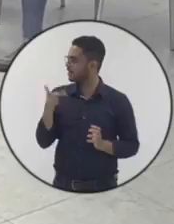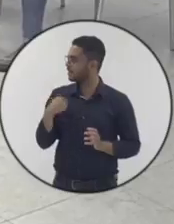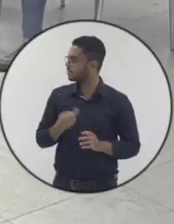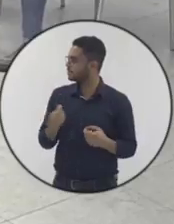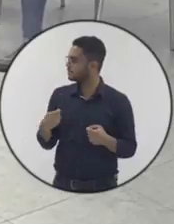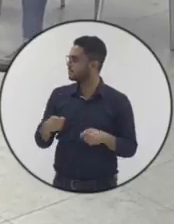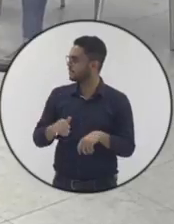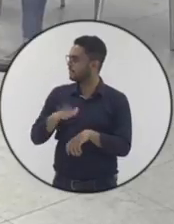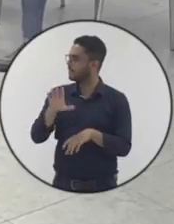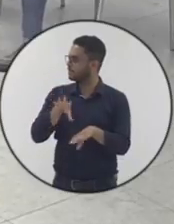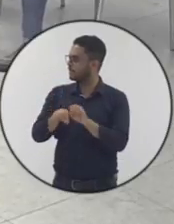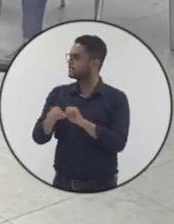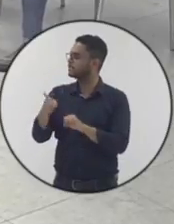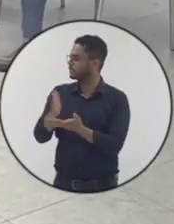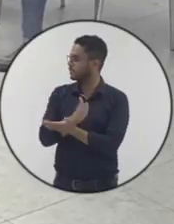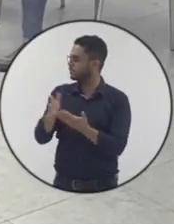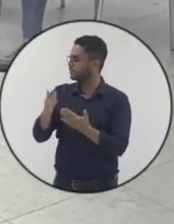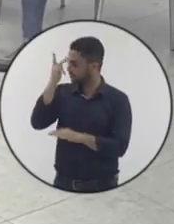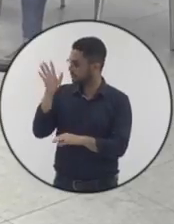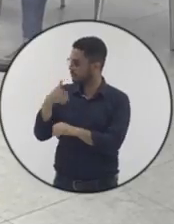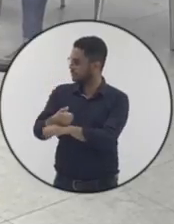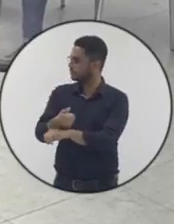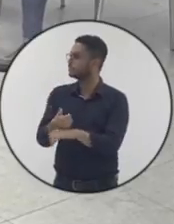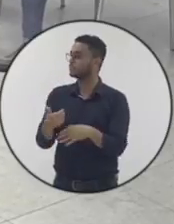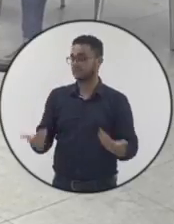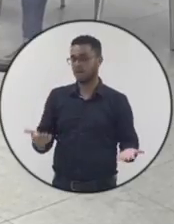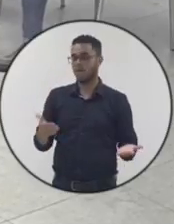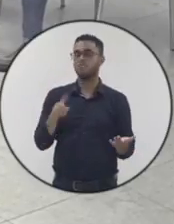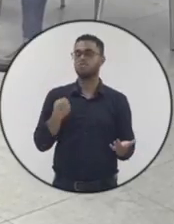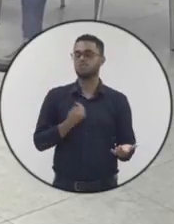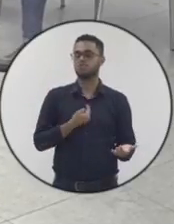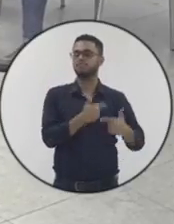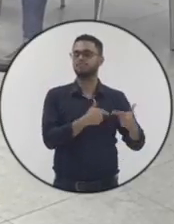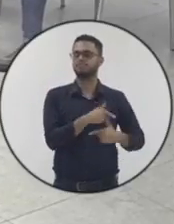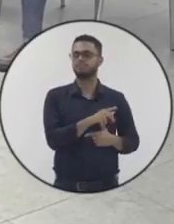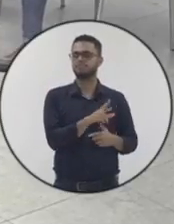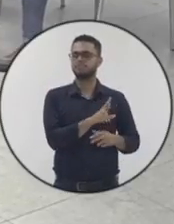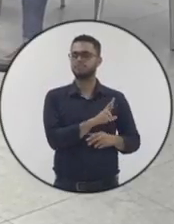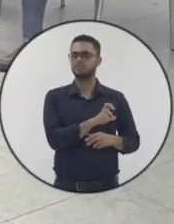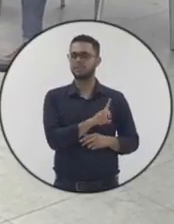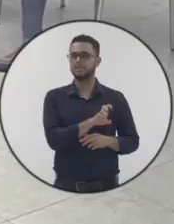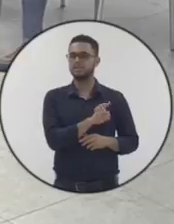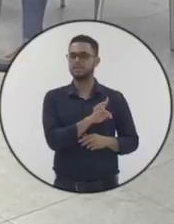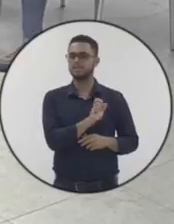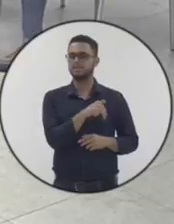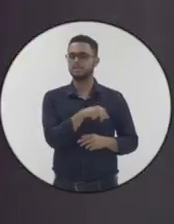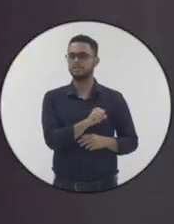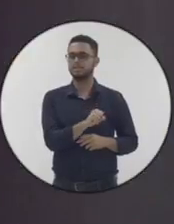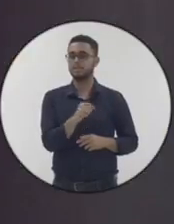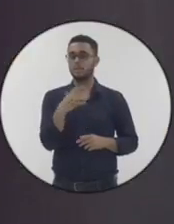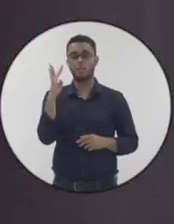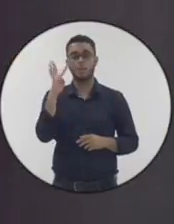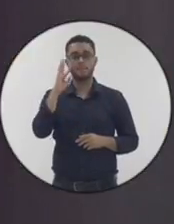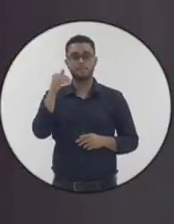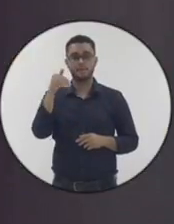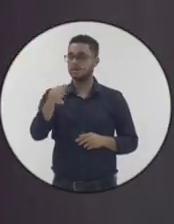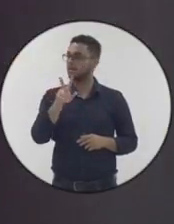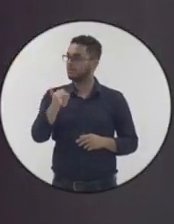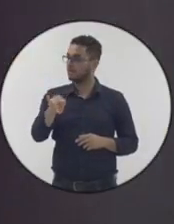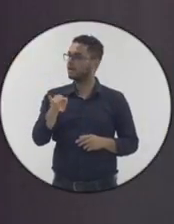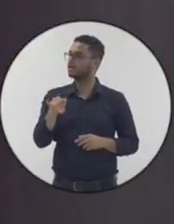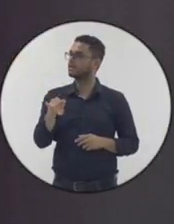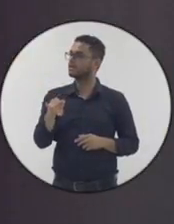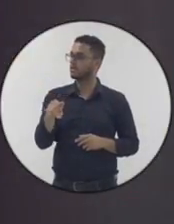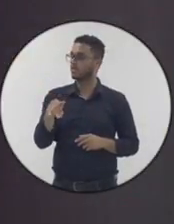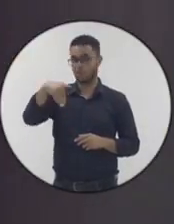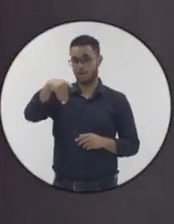mais formação de profissionais. Nessas atividades nossas da Rede Trans, na quarta-feira, a gente está com o MDS, interessante. E isso